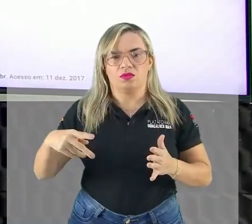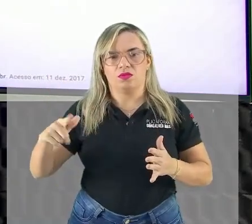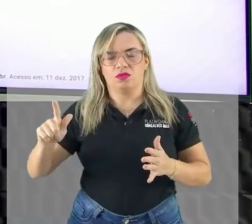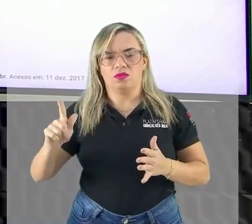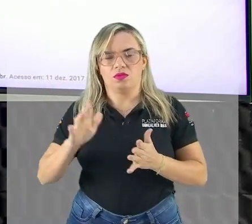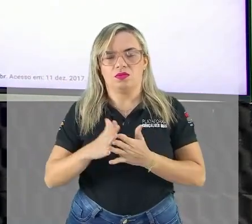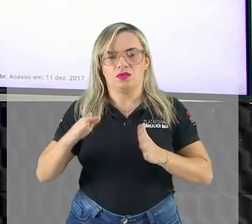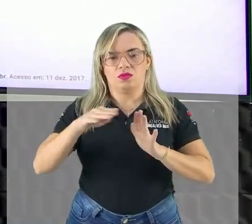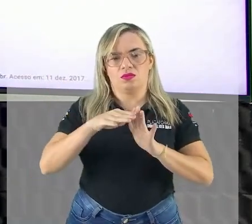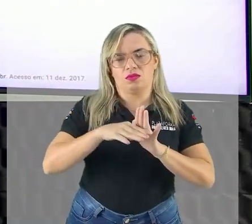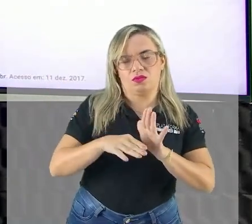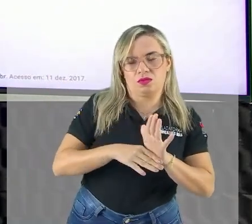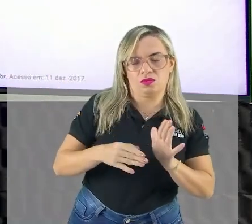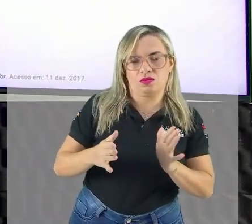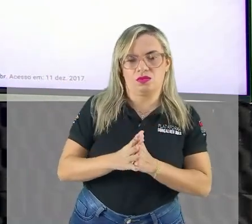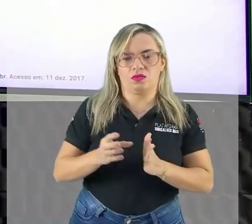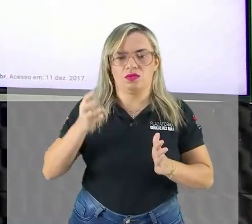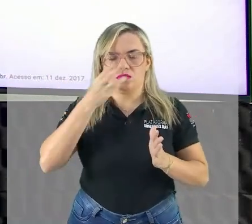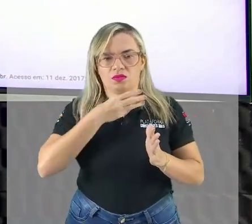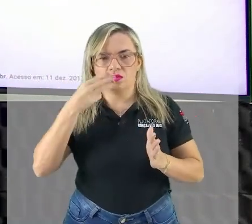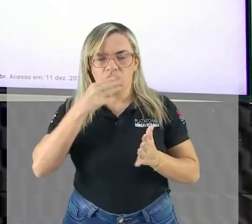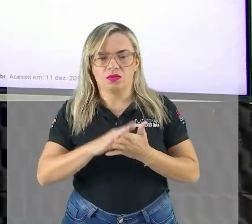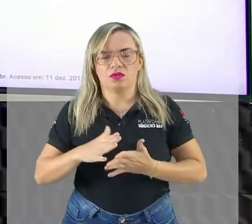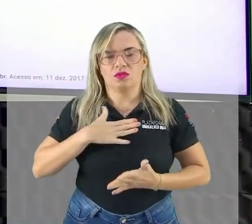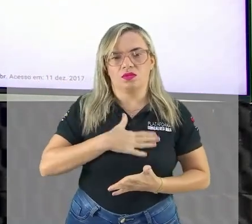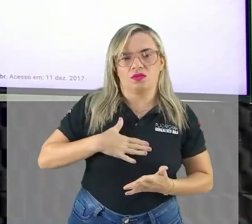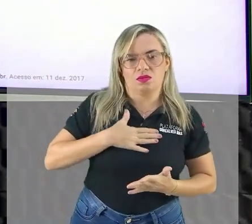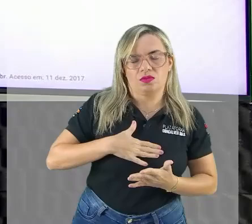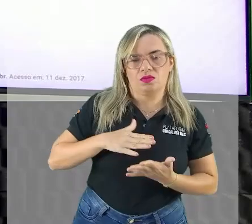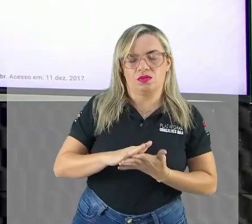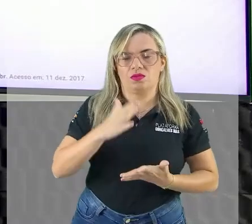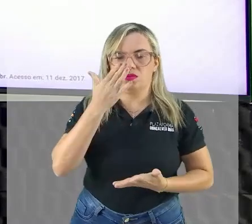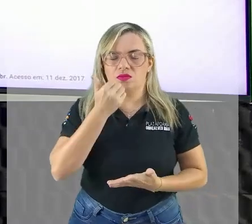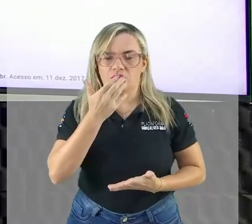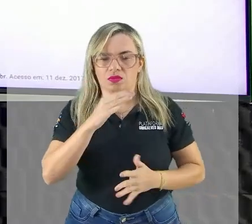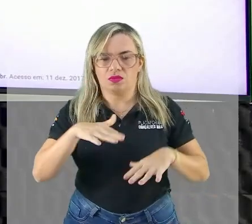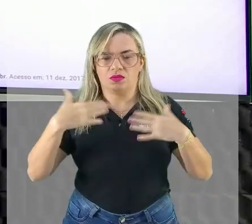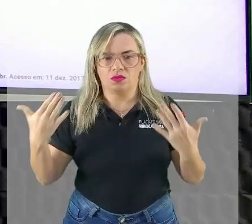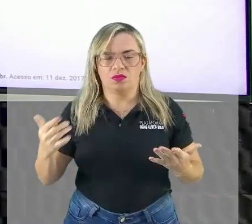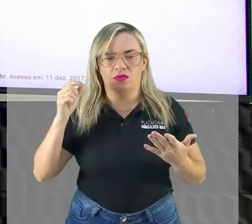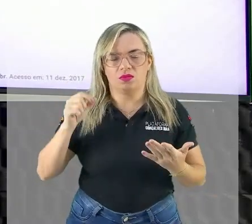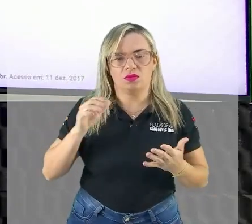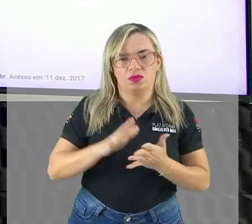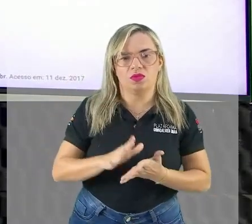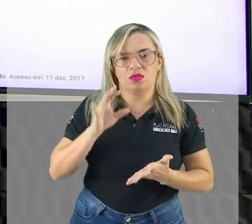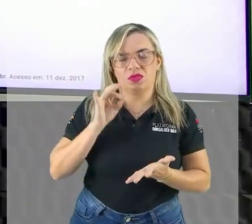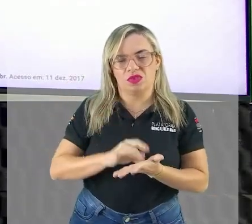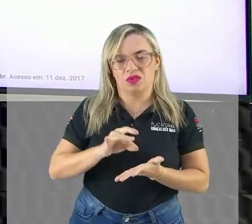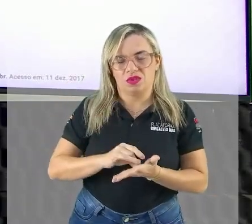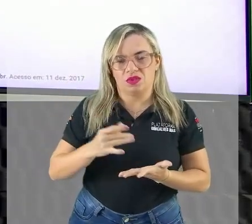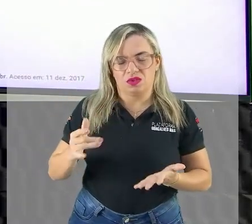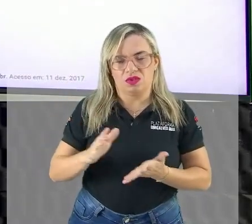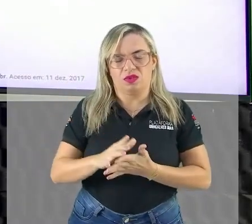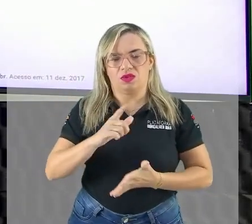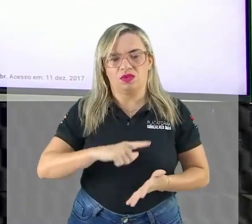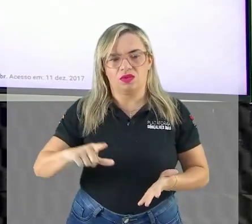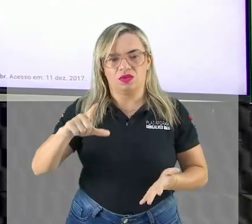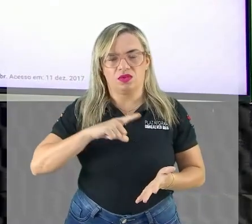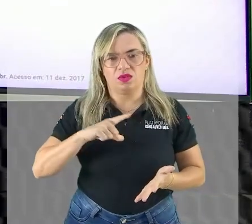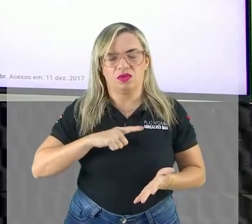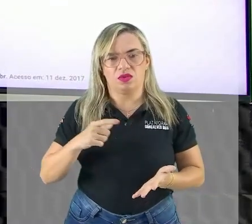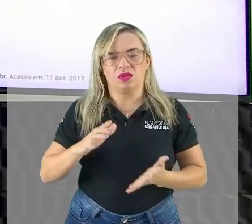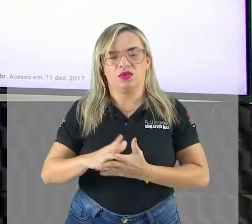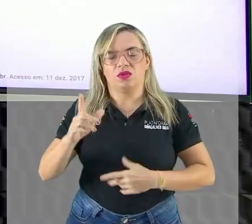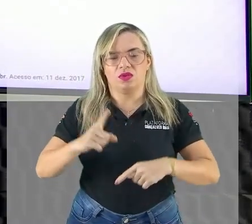lá os produtos ou uma outra coisa que a gente gosta muito de consumir, e aí vê lá o que realmente está ali contendo de produto